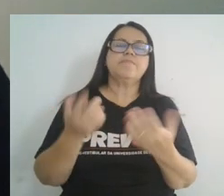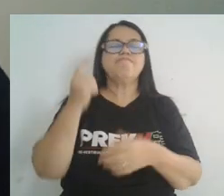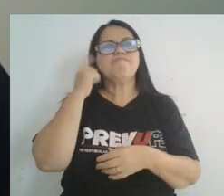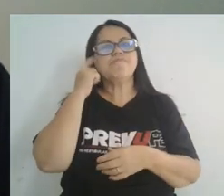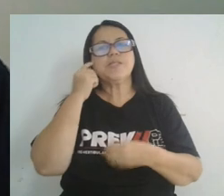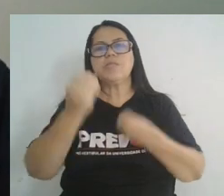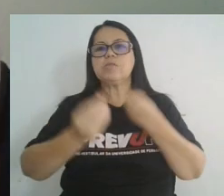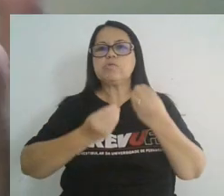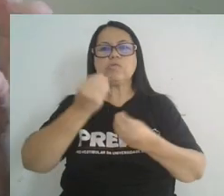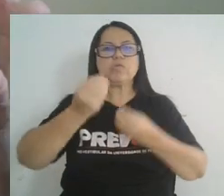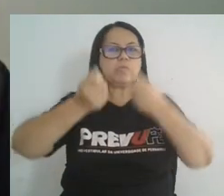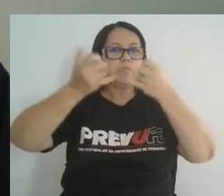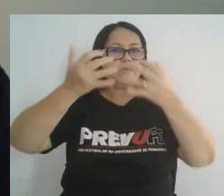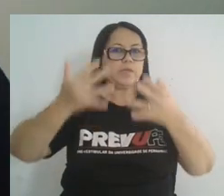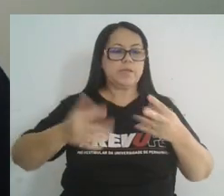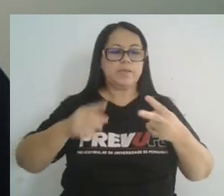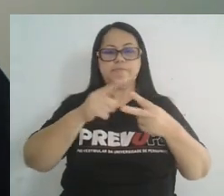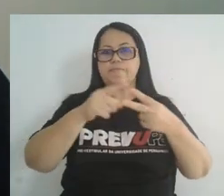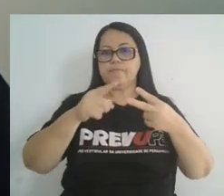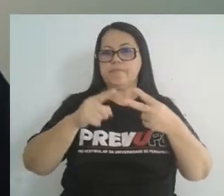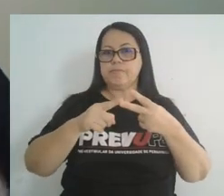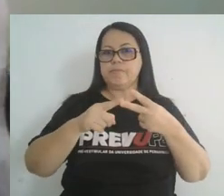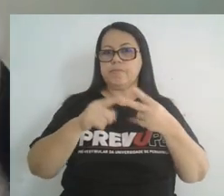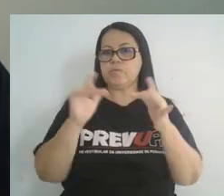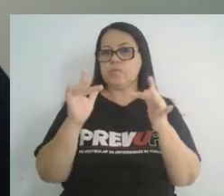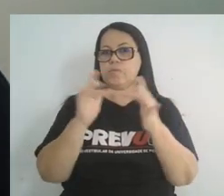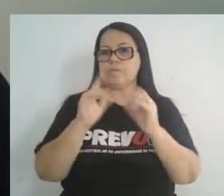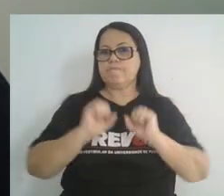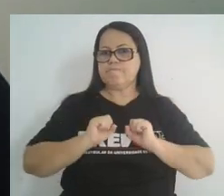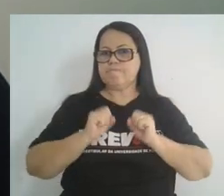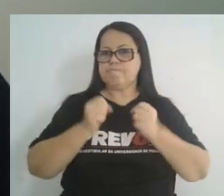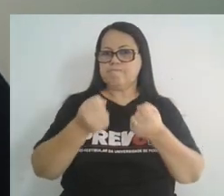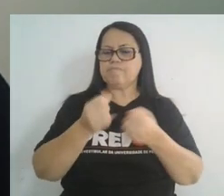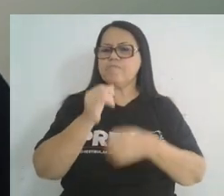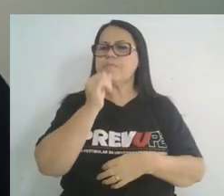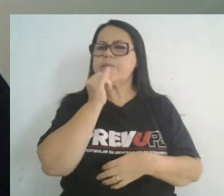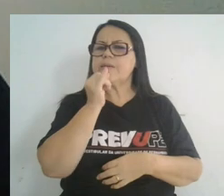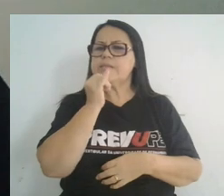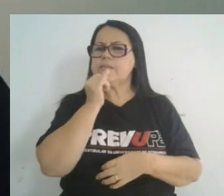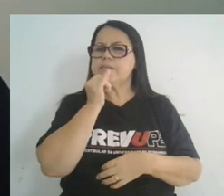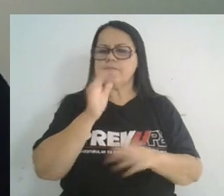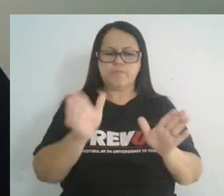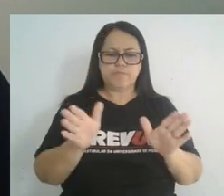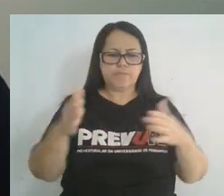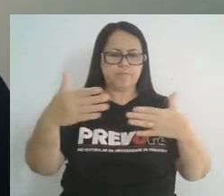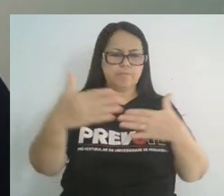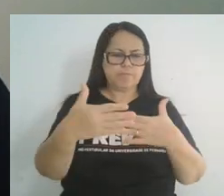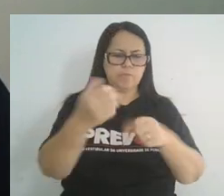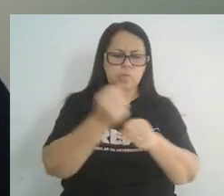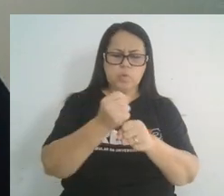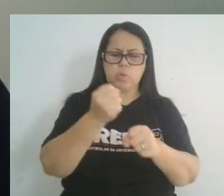Bem, a minha ideia é explicar as forças de atrito pensando num exemplo simples, onde nós temos uma caixa muito